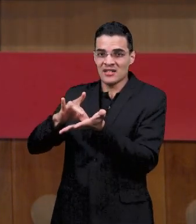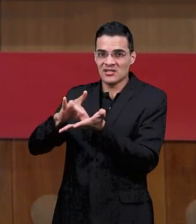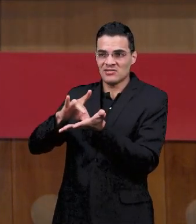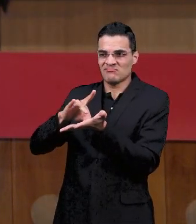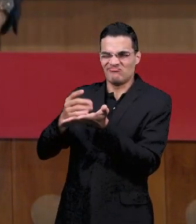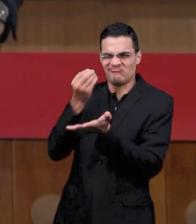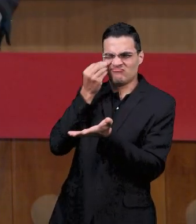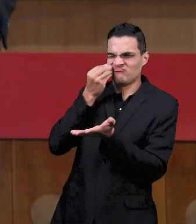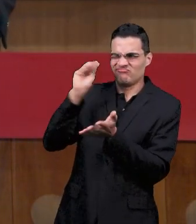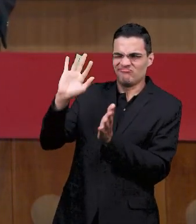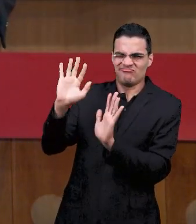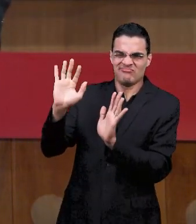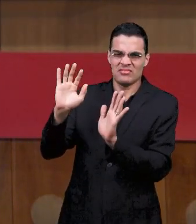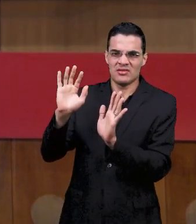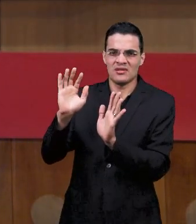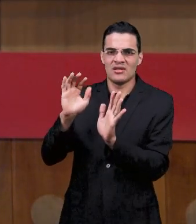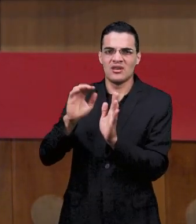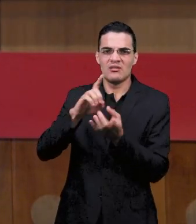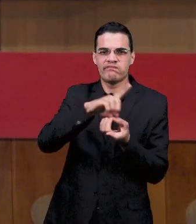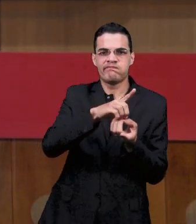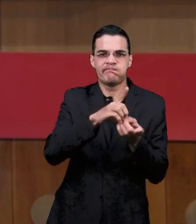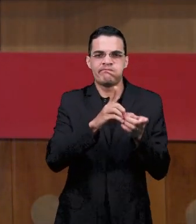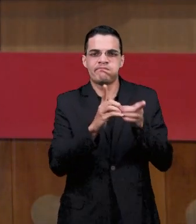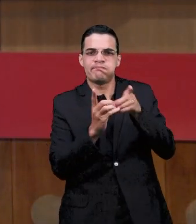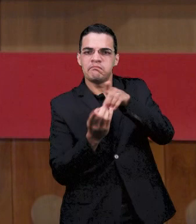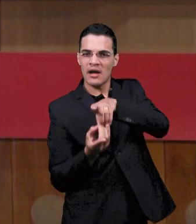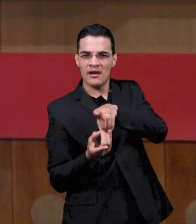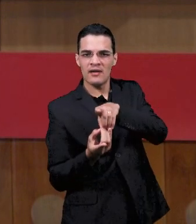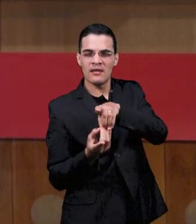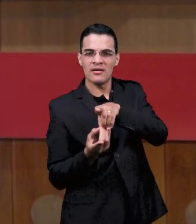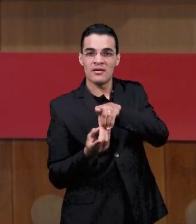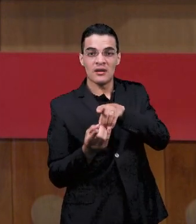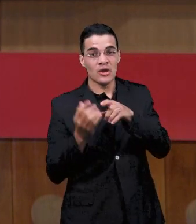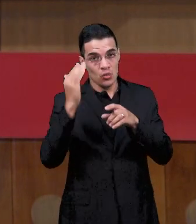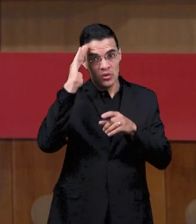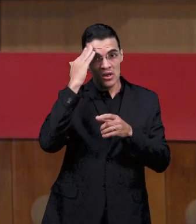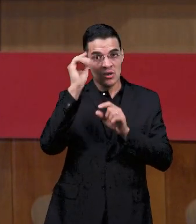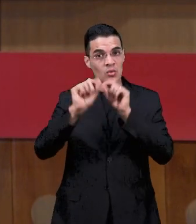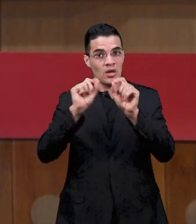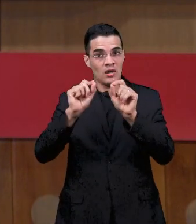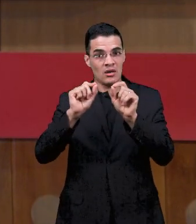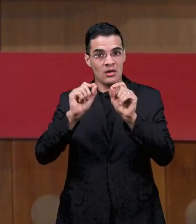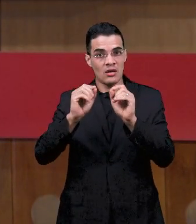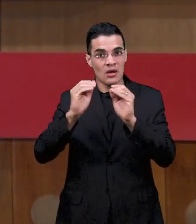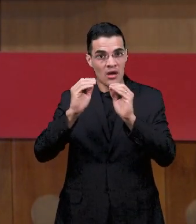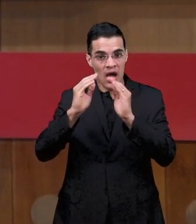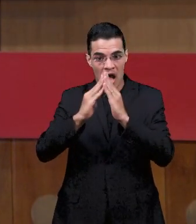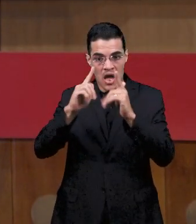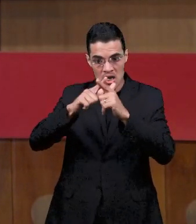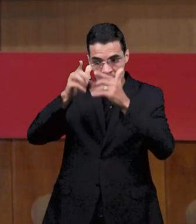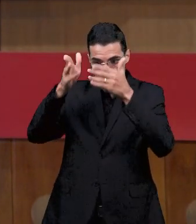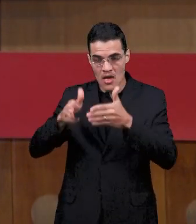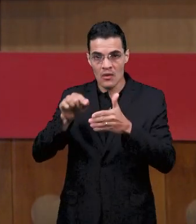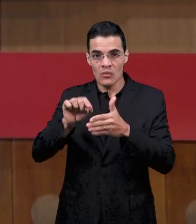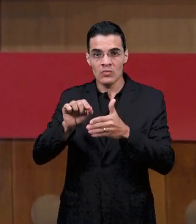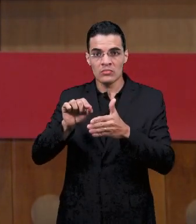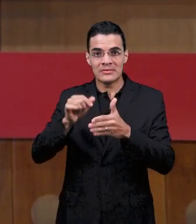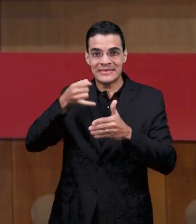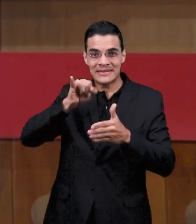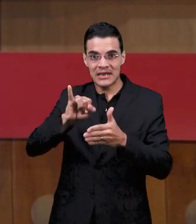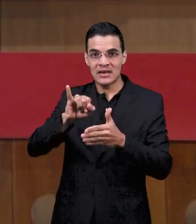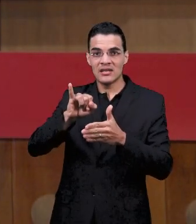igreja infiel. Apostasia nasce de dentro da igreja fiel. Ela sai da obra. Porque para negar a